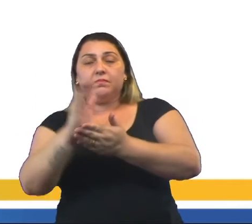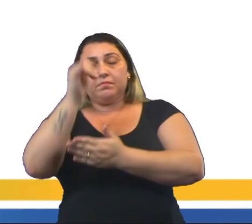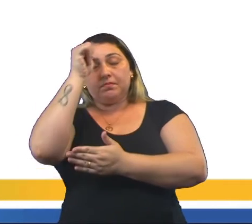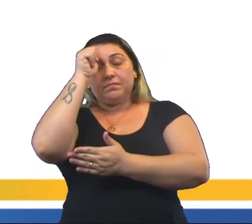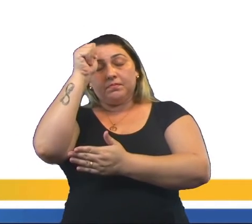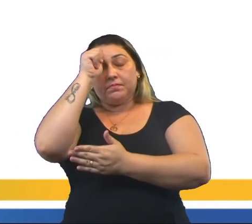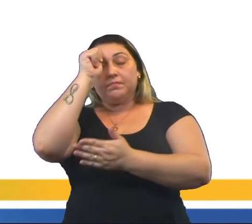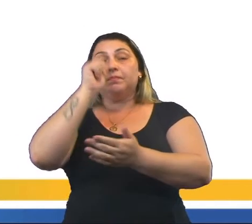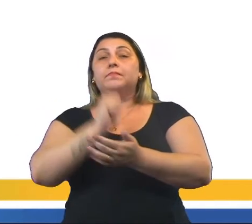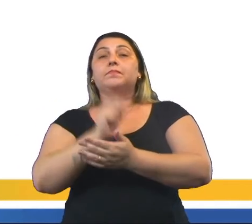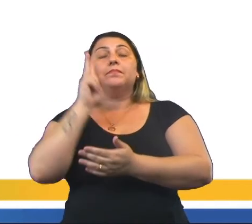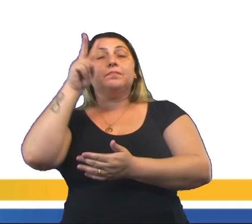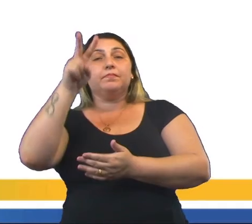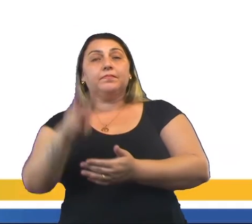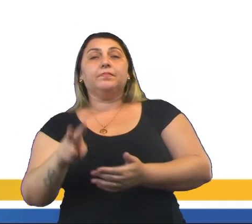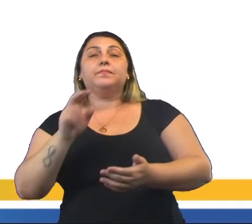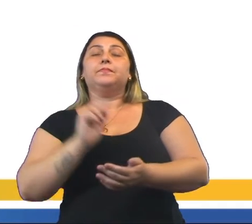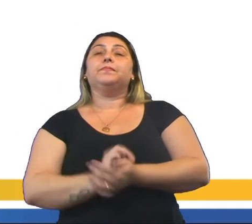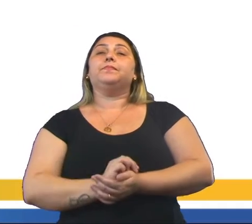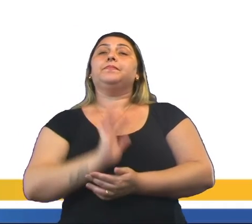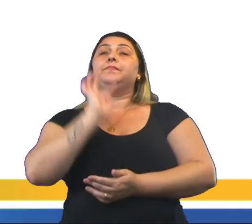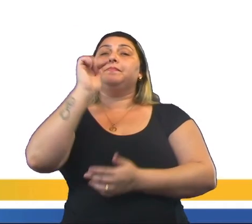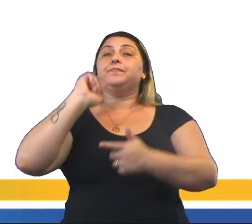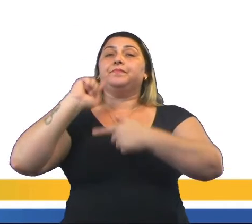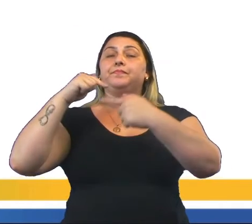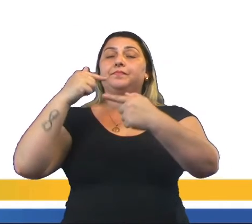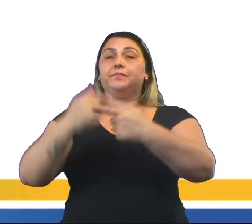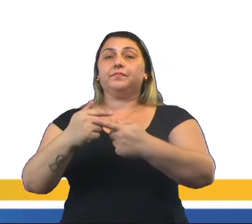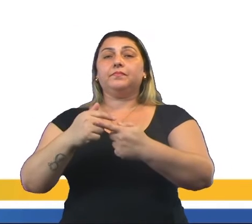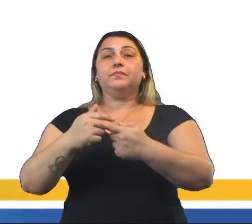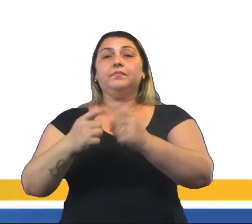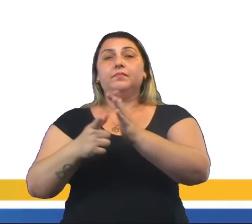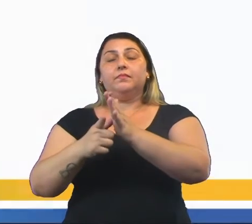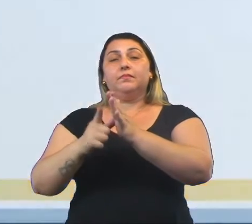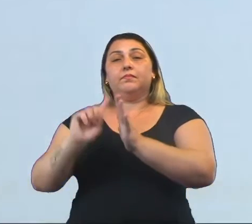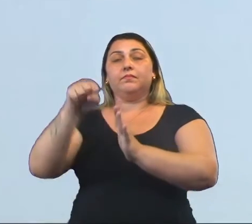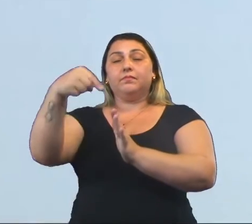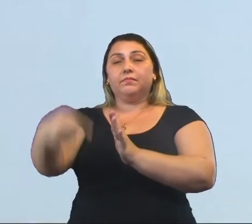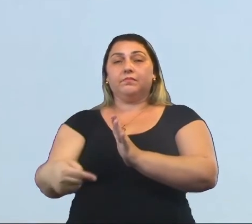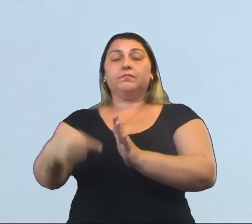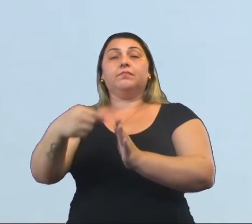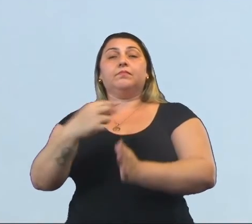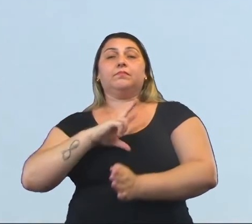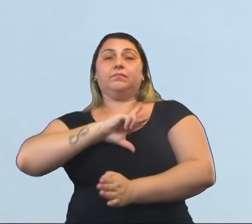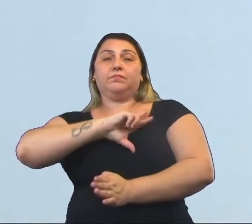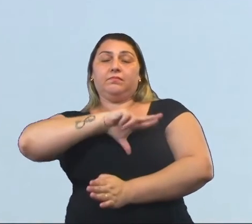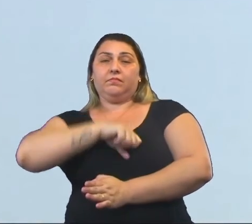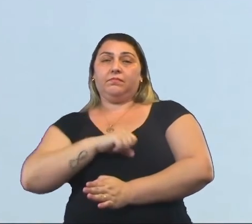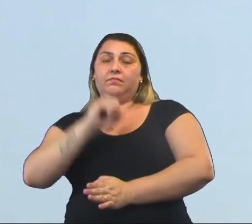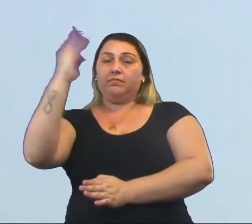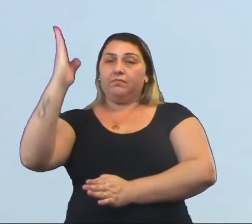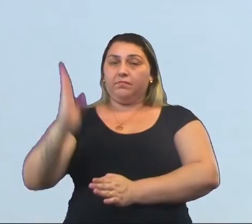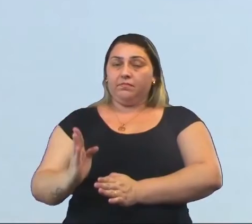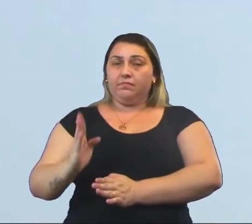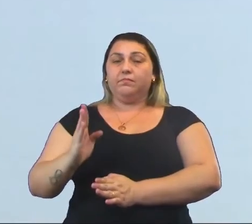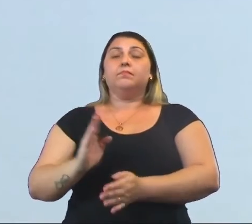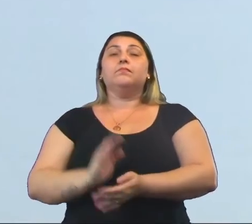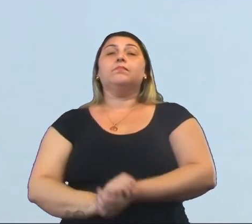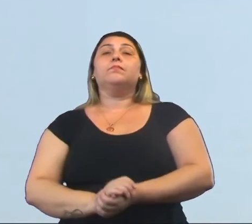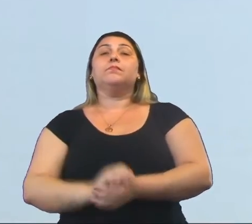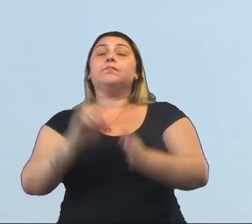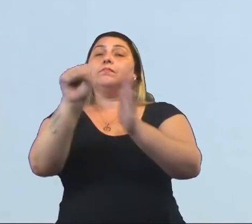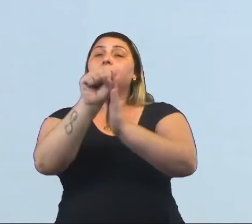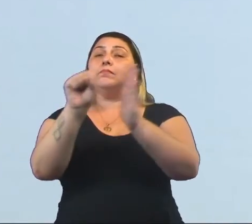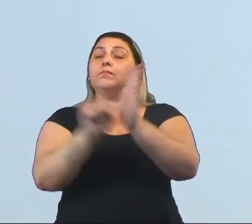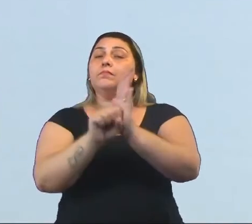que nós vamos ver lá na geração ultrarromântica do Brasil, né? Que é o mal do século. O mal do século